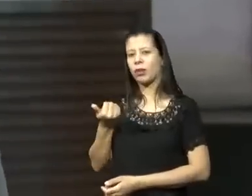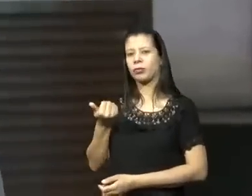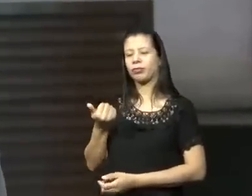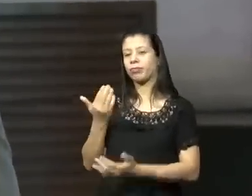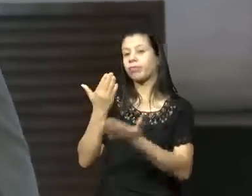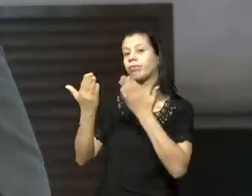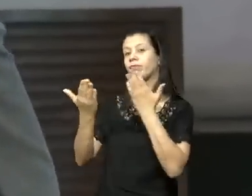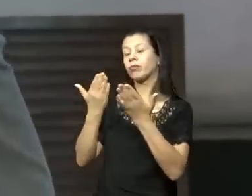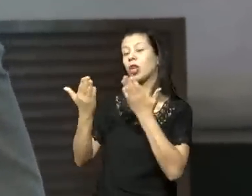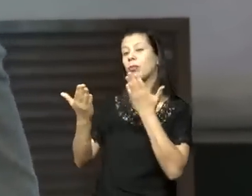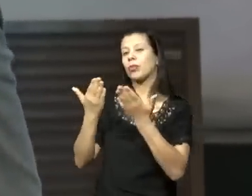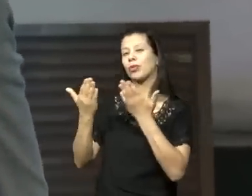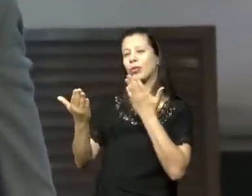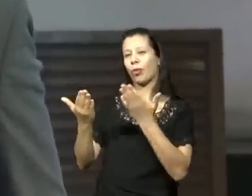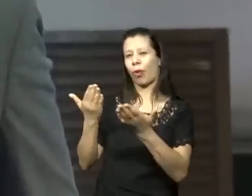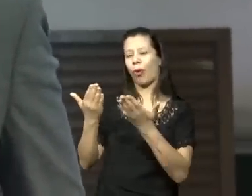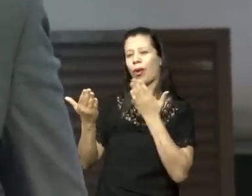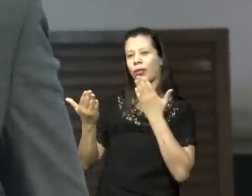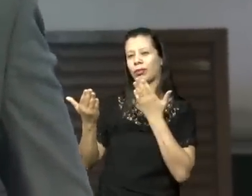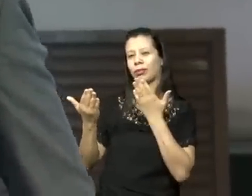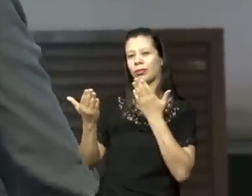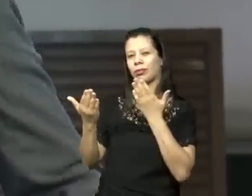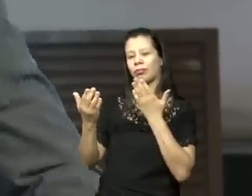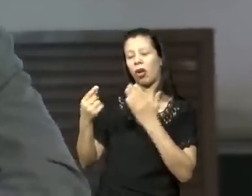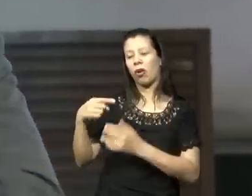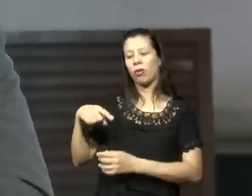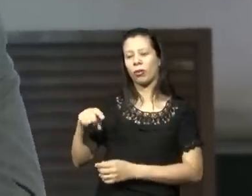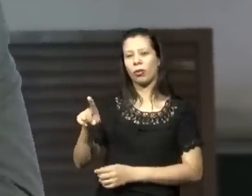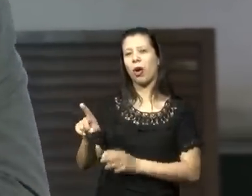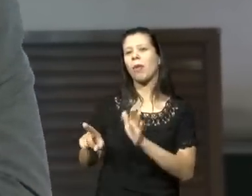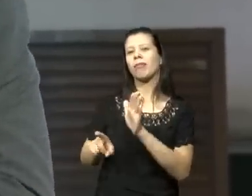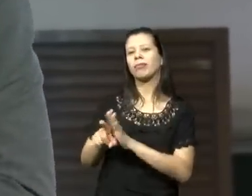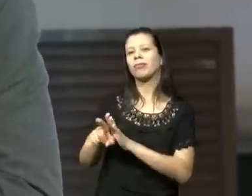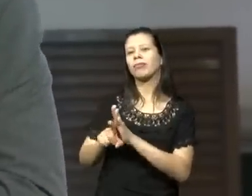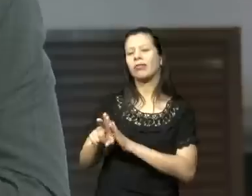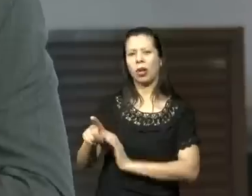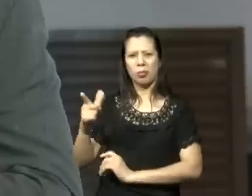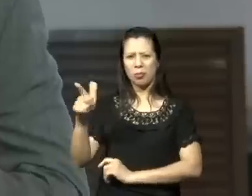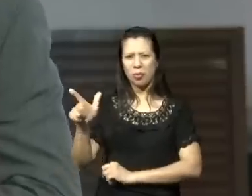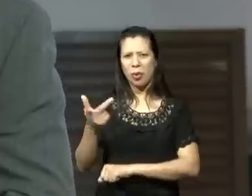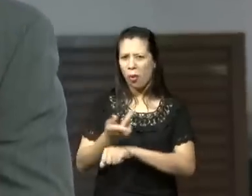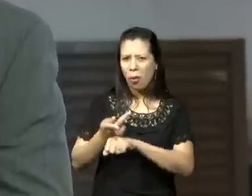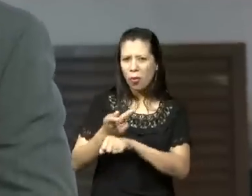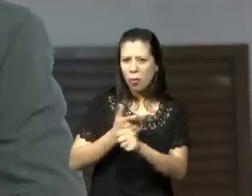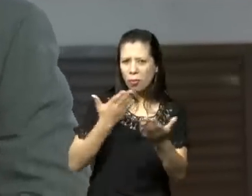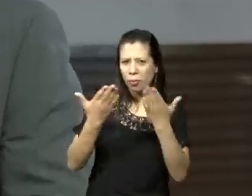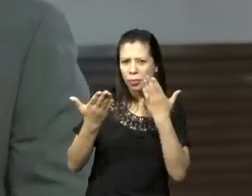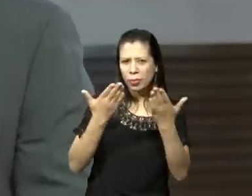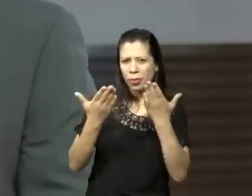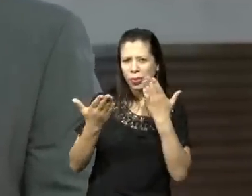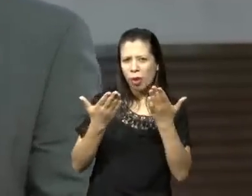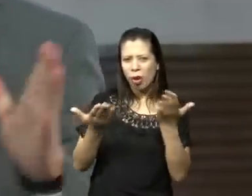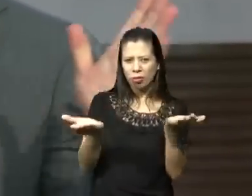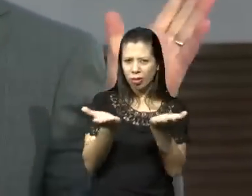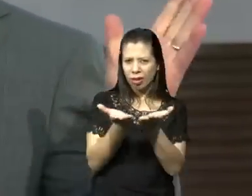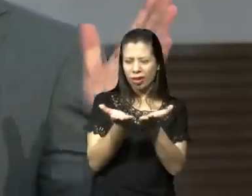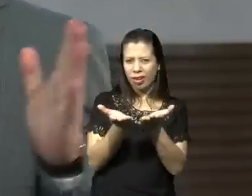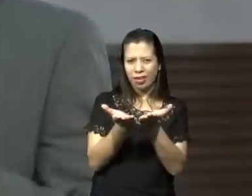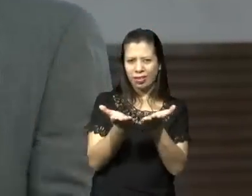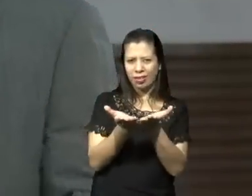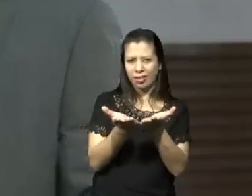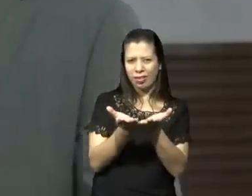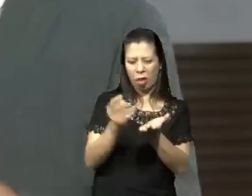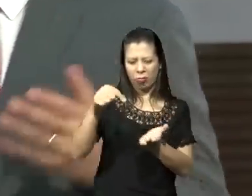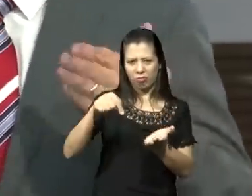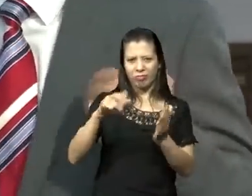psicólogo da nossa igreja cristã ele não Procurou a doutora Jucilene psicóloga Cristã na nossa igreja ele procurou um